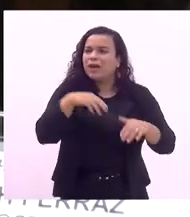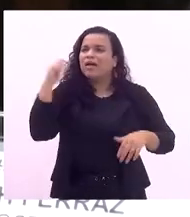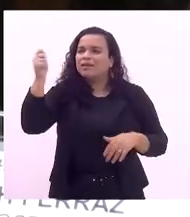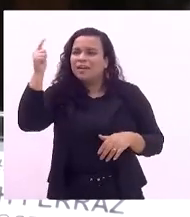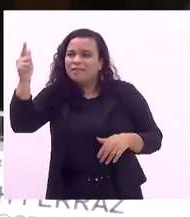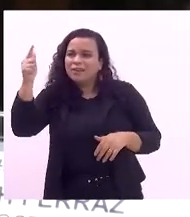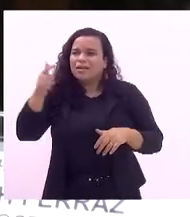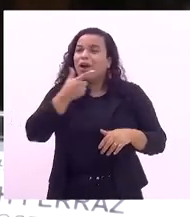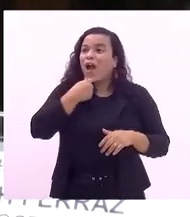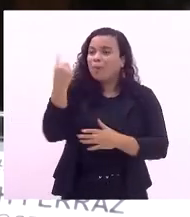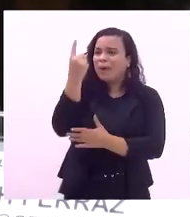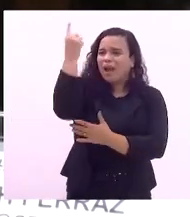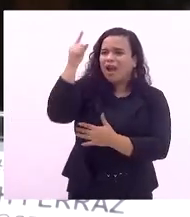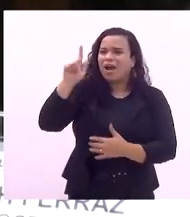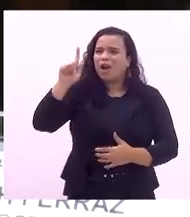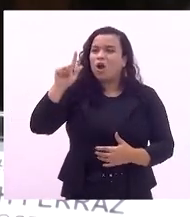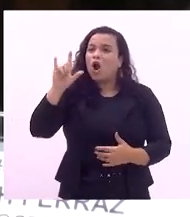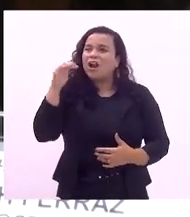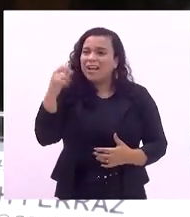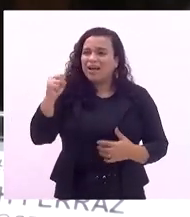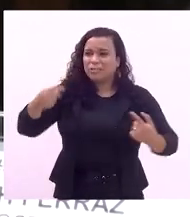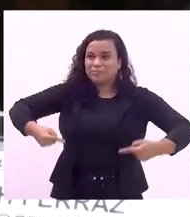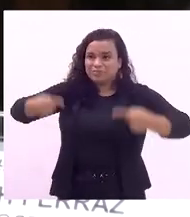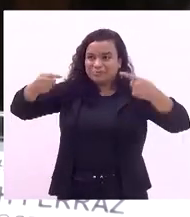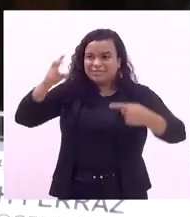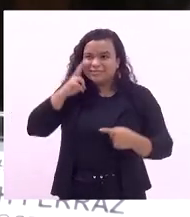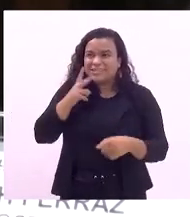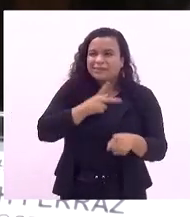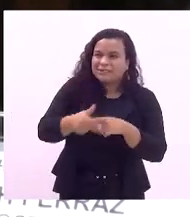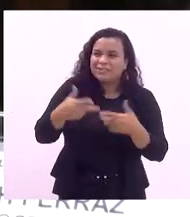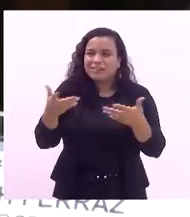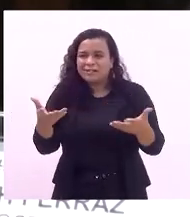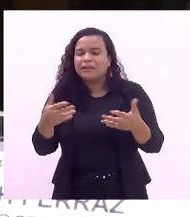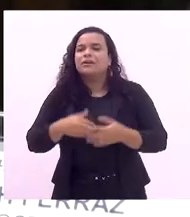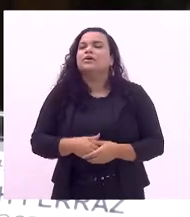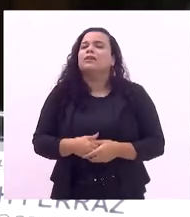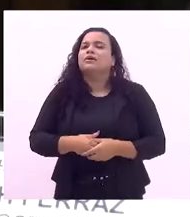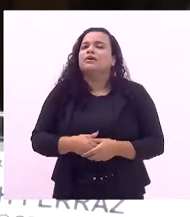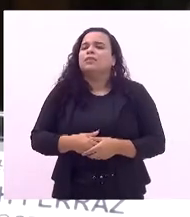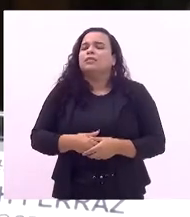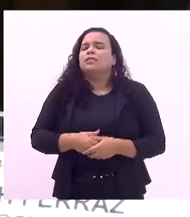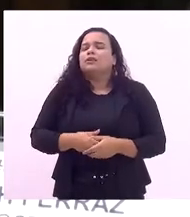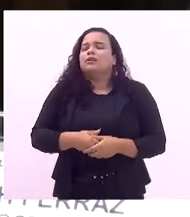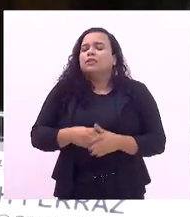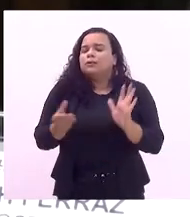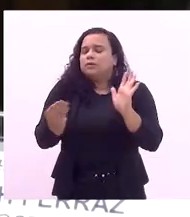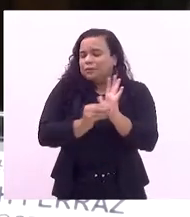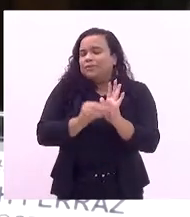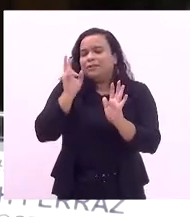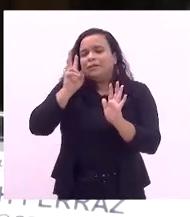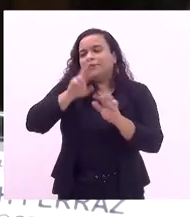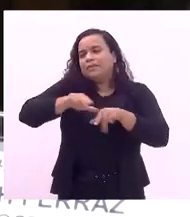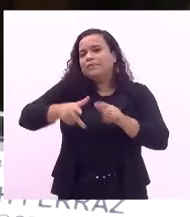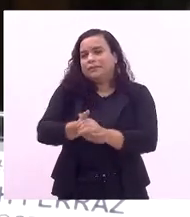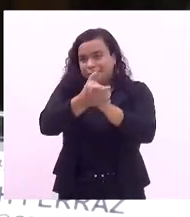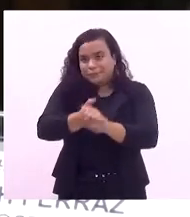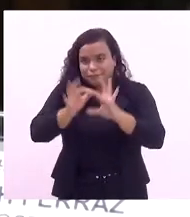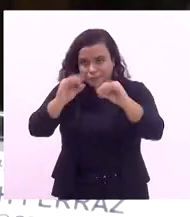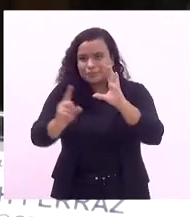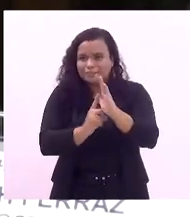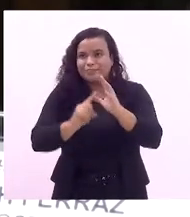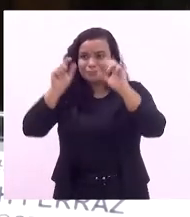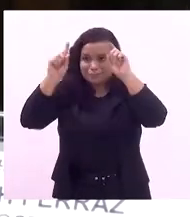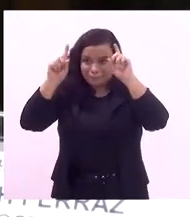Golias e tantas outras Nações então nós queremos saudar todos os campeões que Deus continue os abençoando